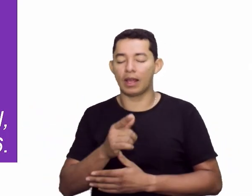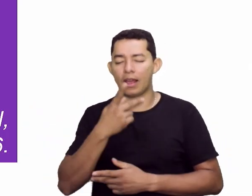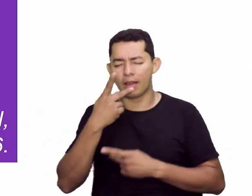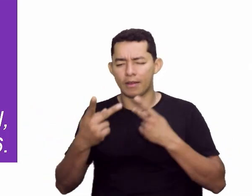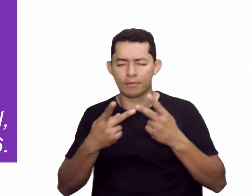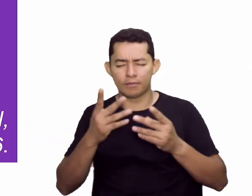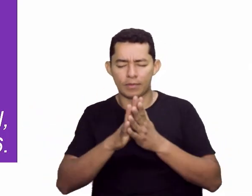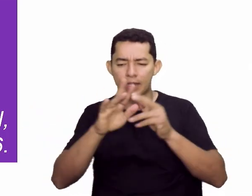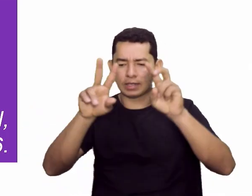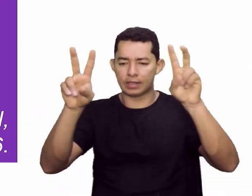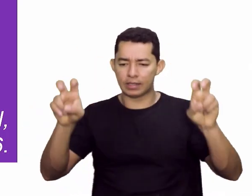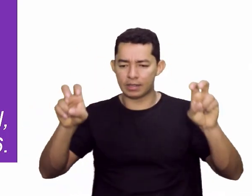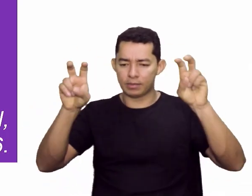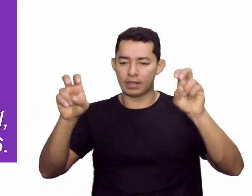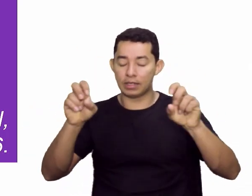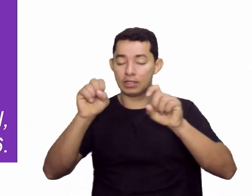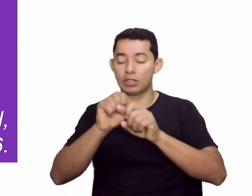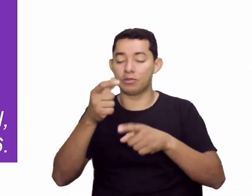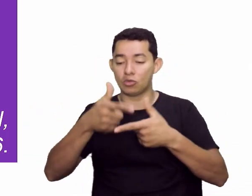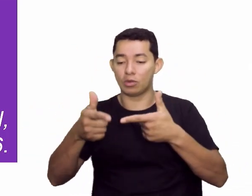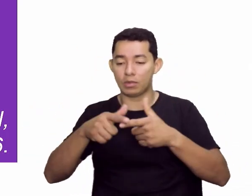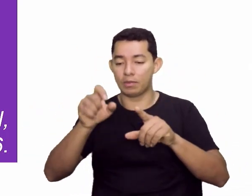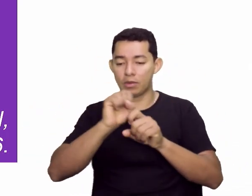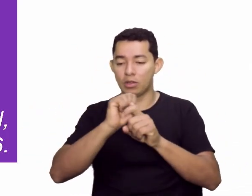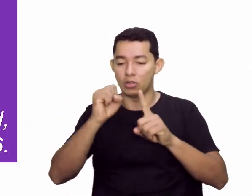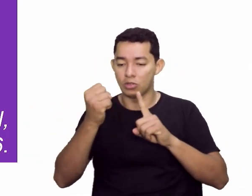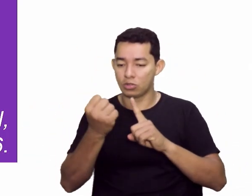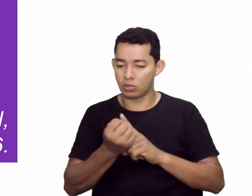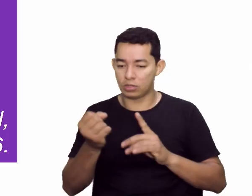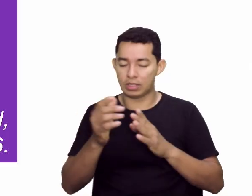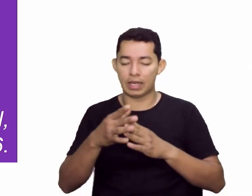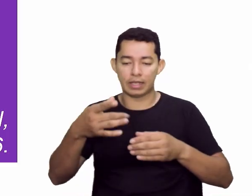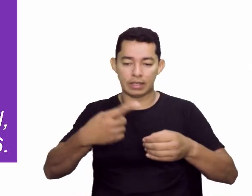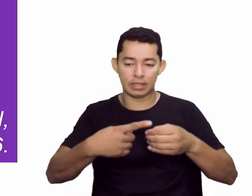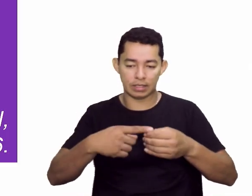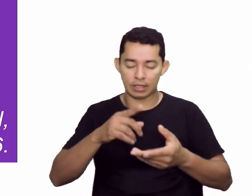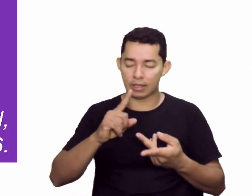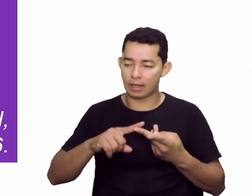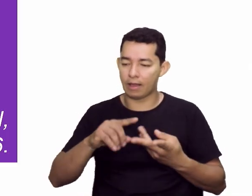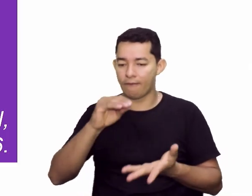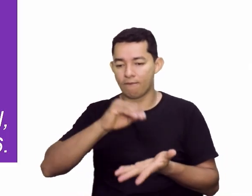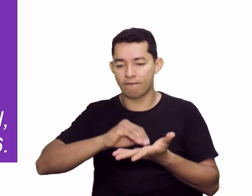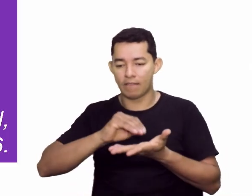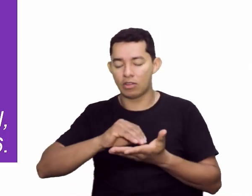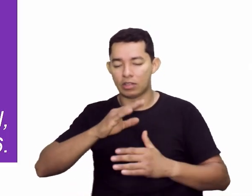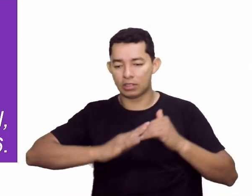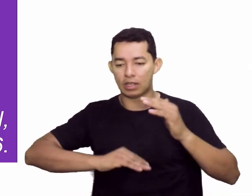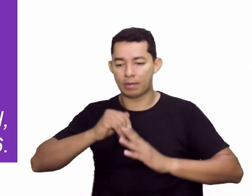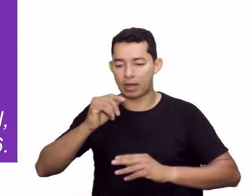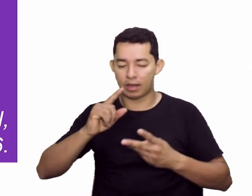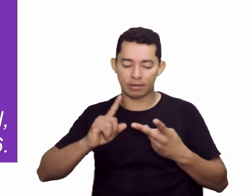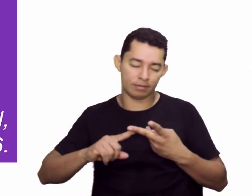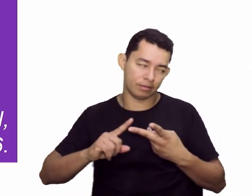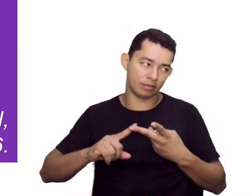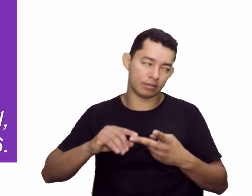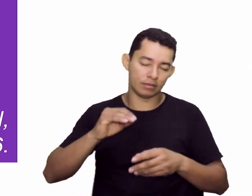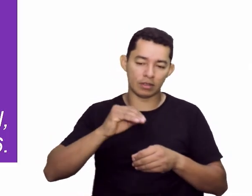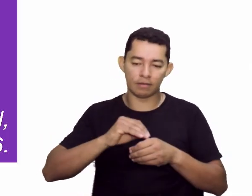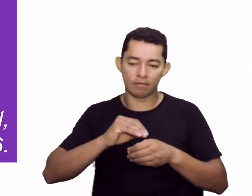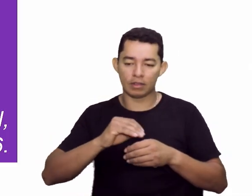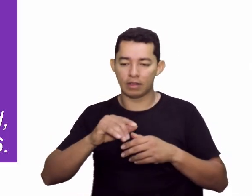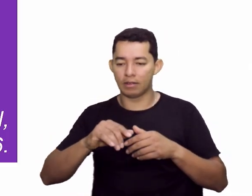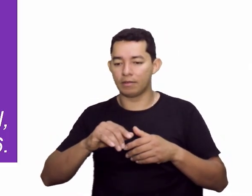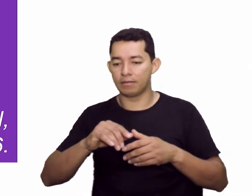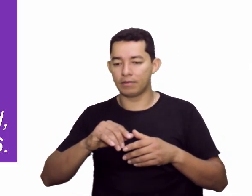problemas sociais, problemas da cidade, problemas de falta de emprego, entendeu? Discutindo carga